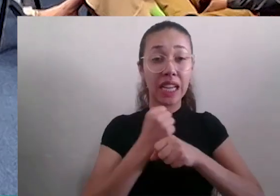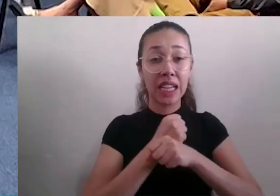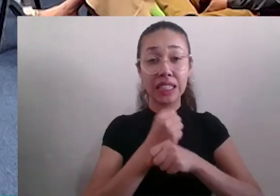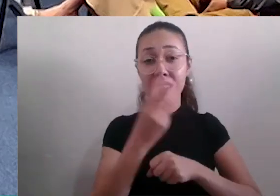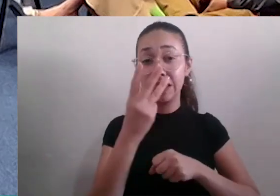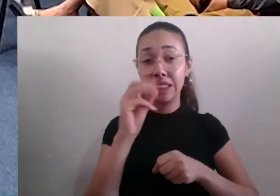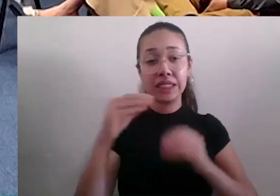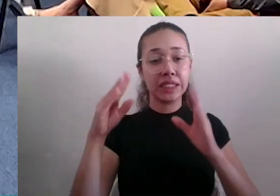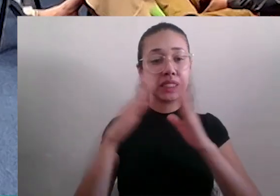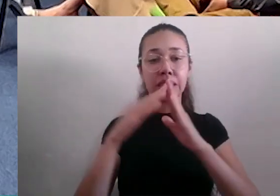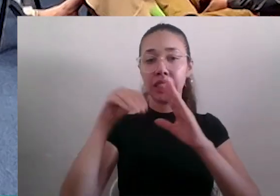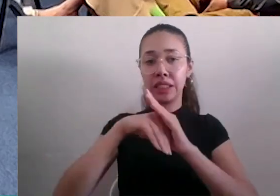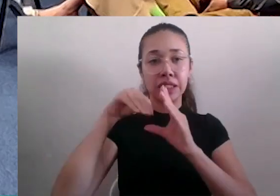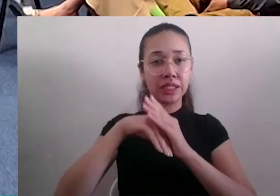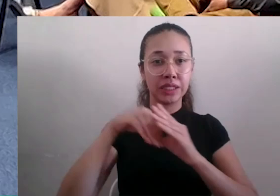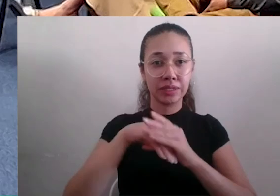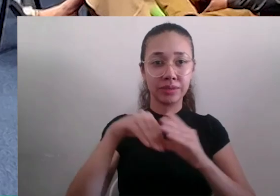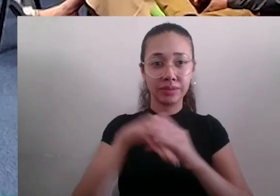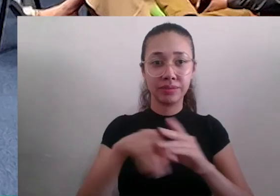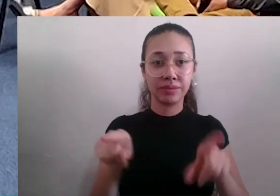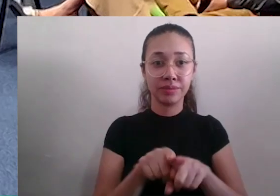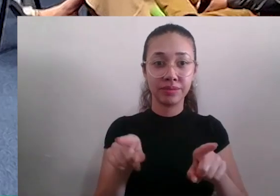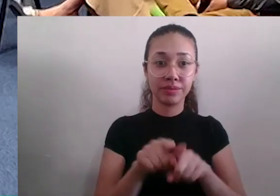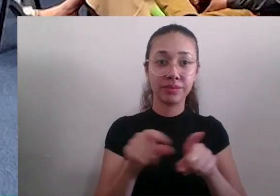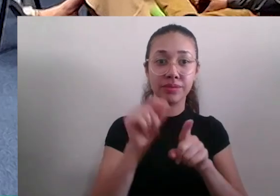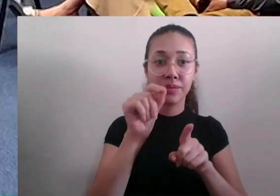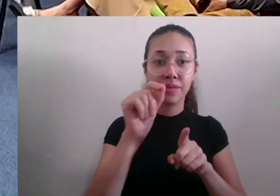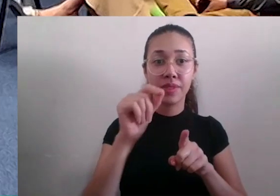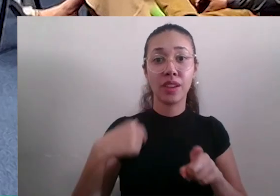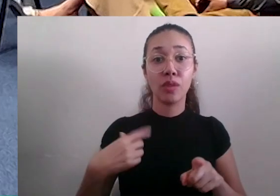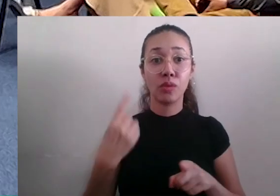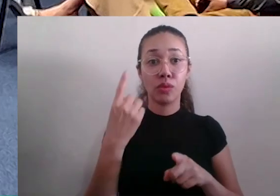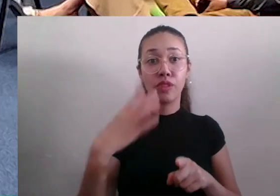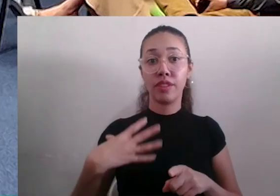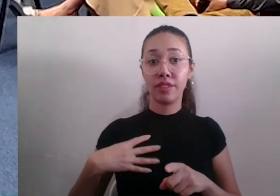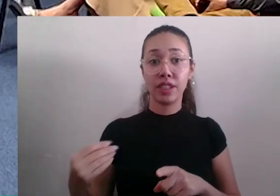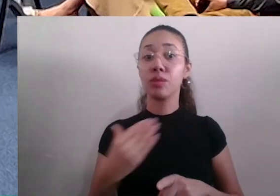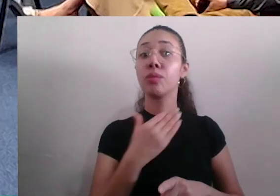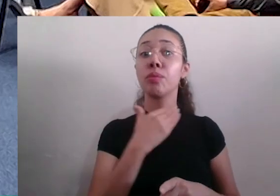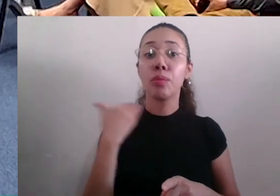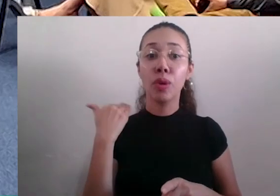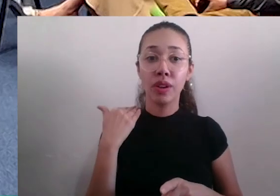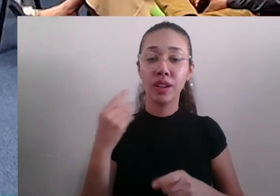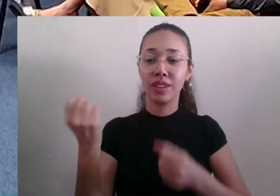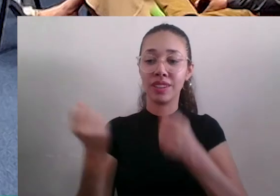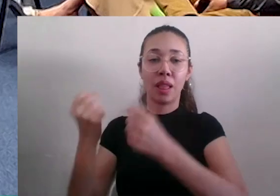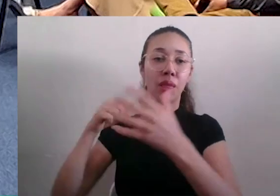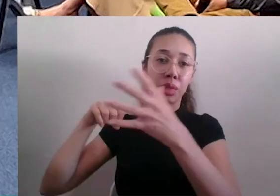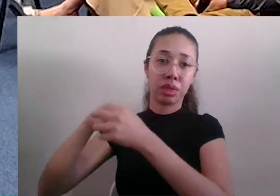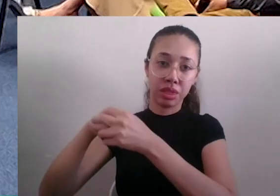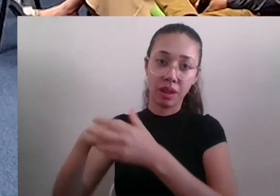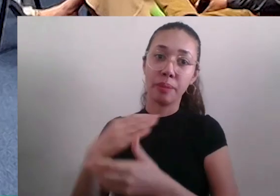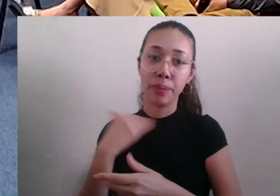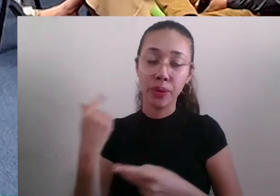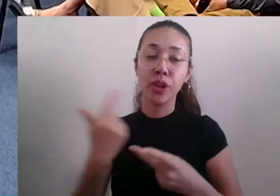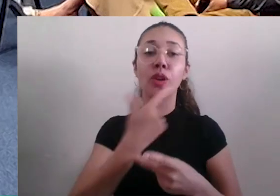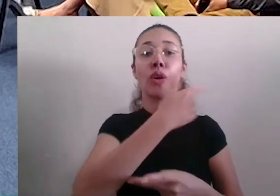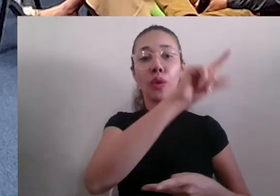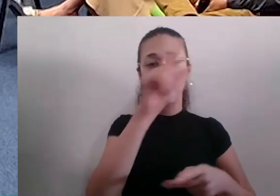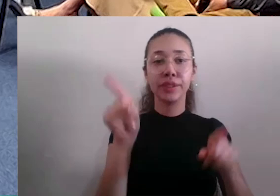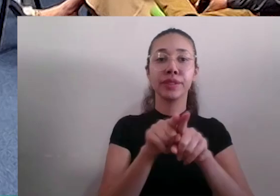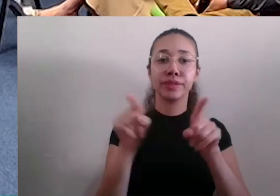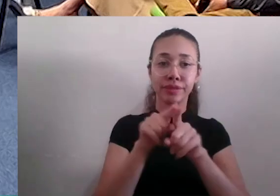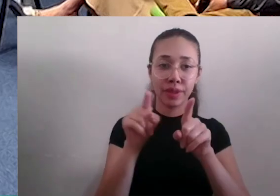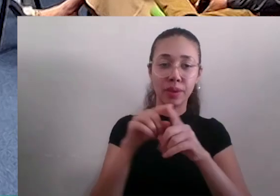casa eh um filho morreu de um acidente de carro pouco tempo depois um outro filho teve um acidente também e